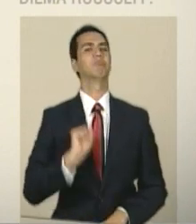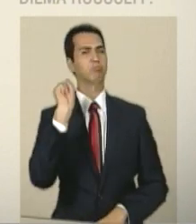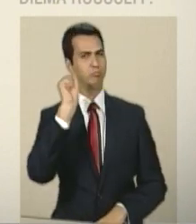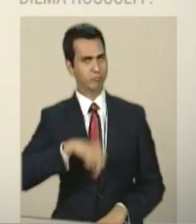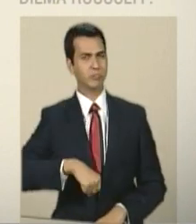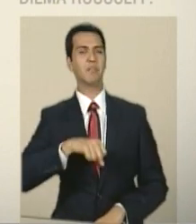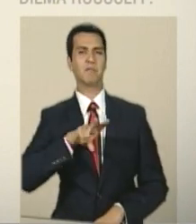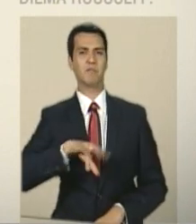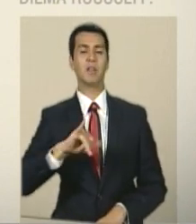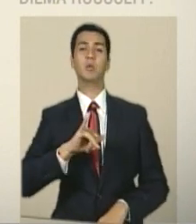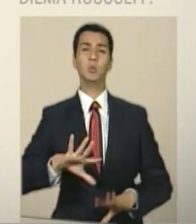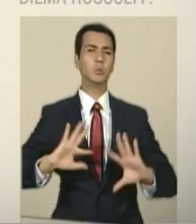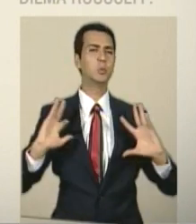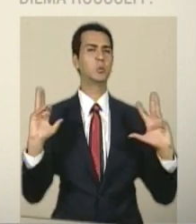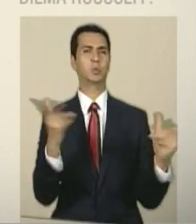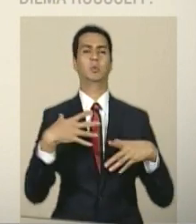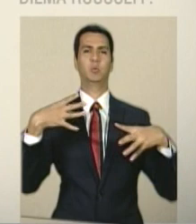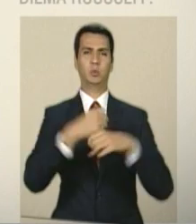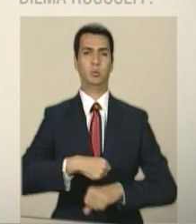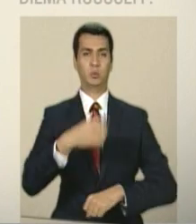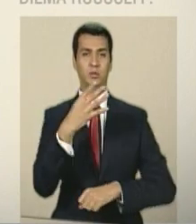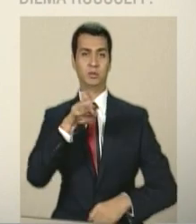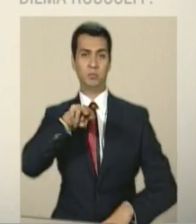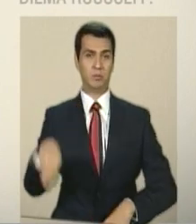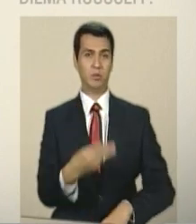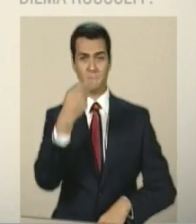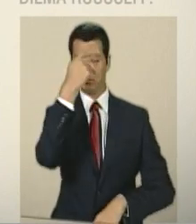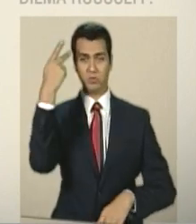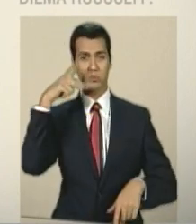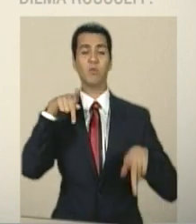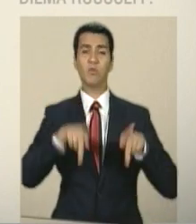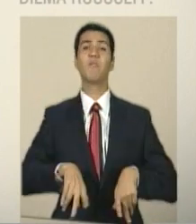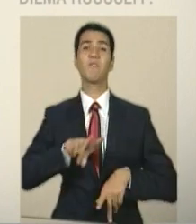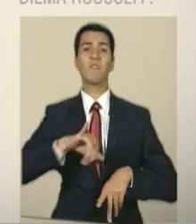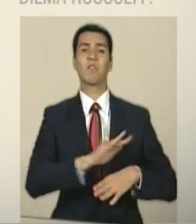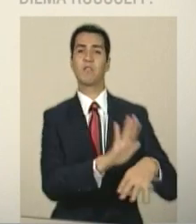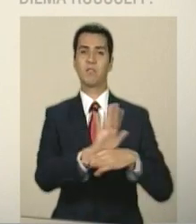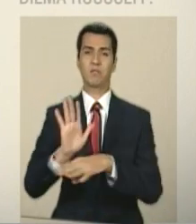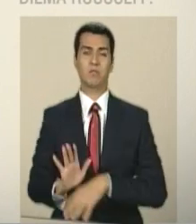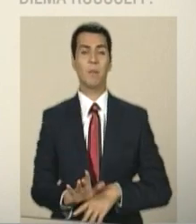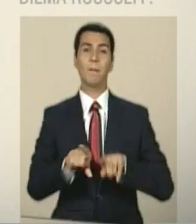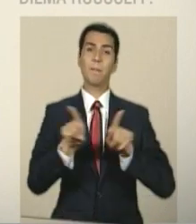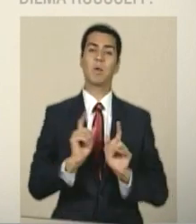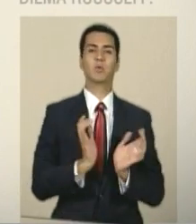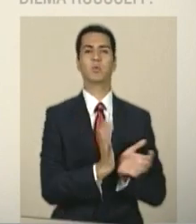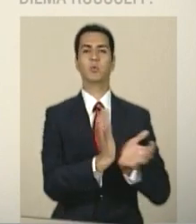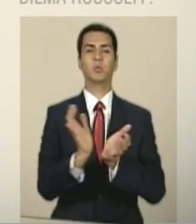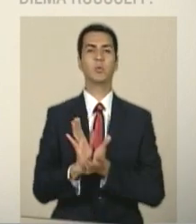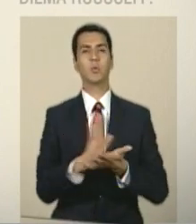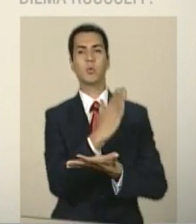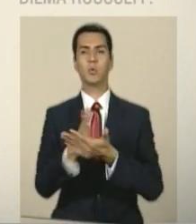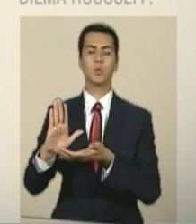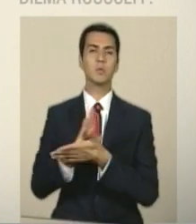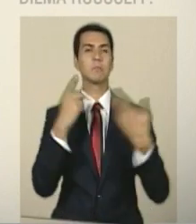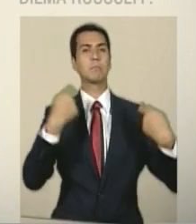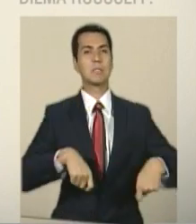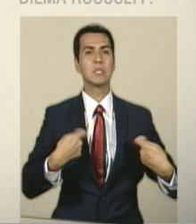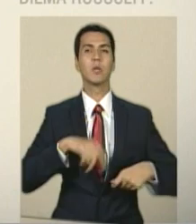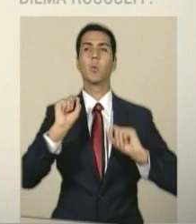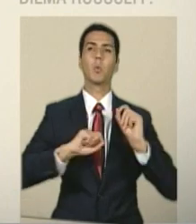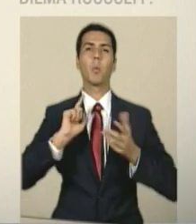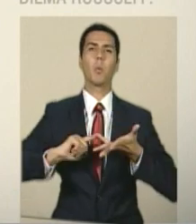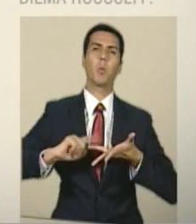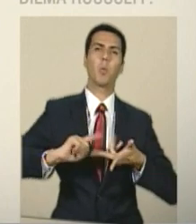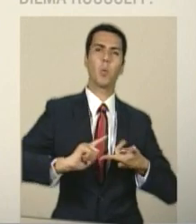a toda esta população com políticas diferenciadas para cada tipo de necessidade para cada